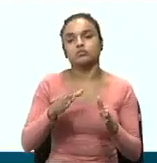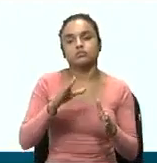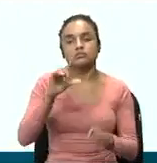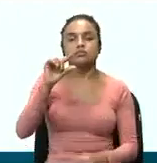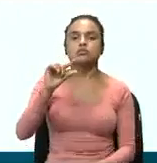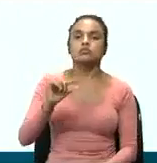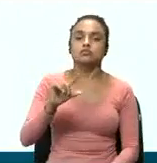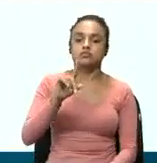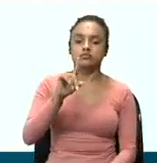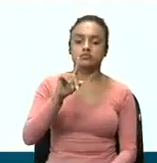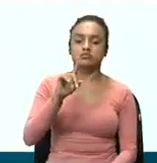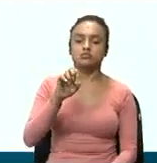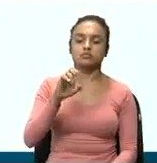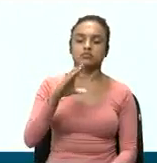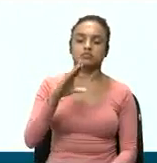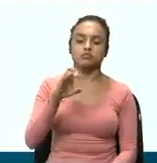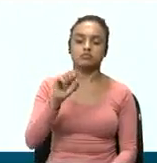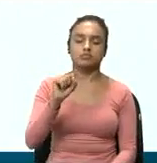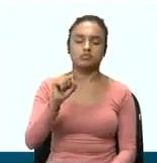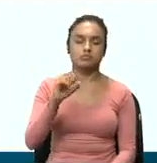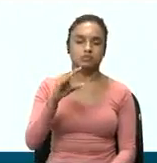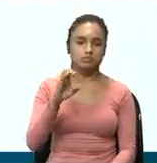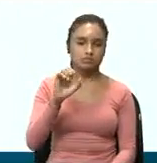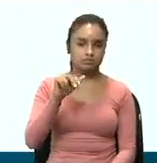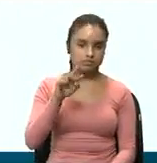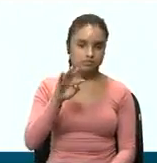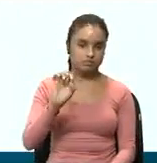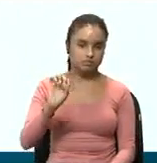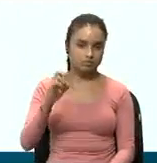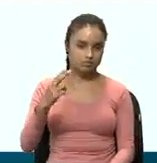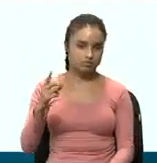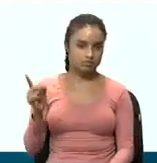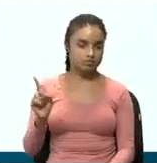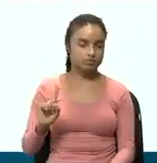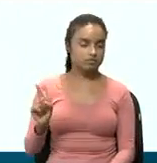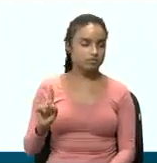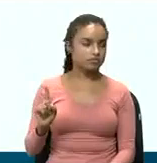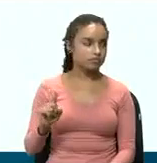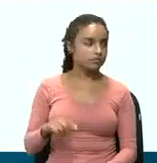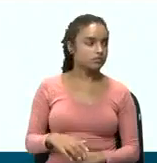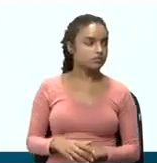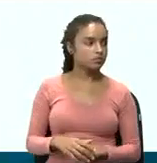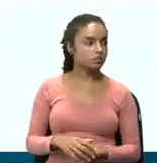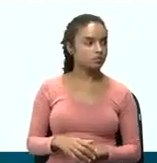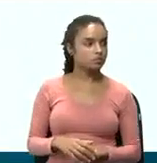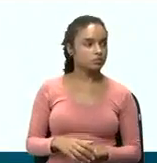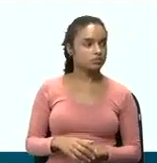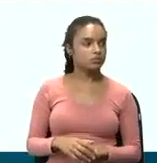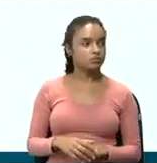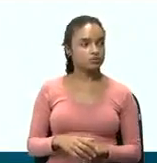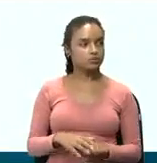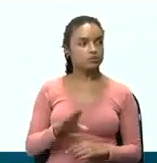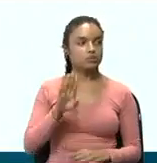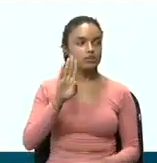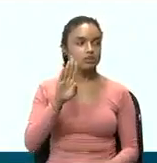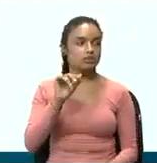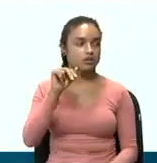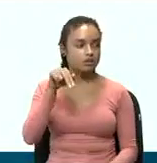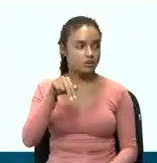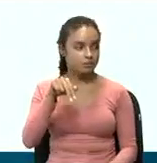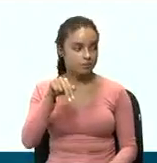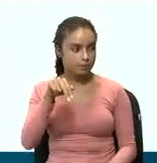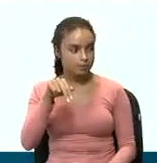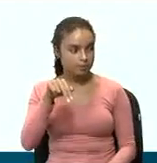decrescente ou não. Ou melhor, Bn, né? Como eu já disse, Bn é igual a 1 sobre a